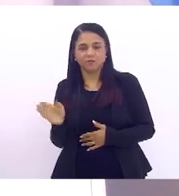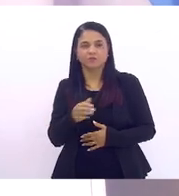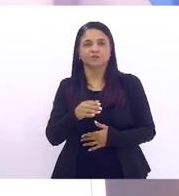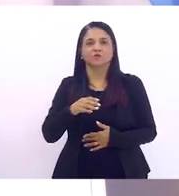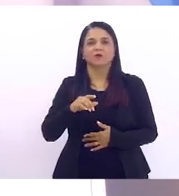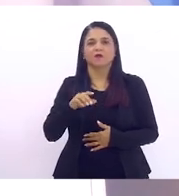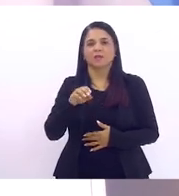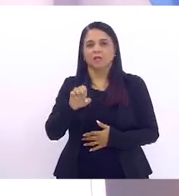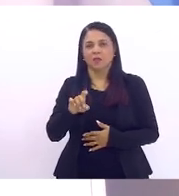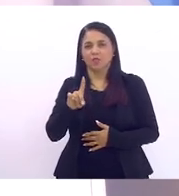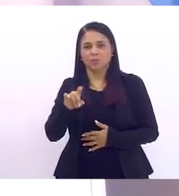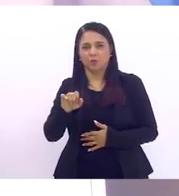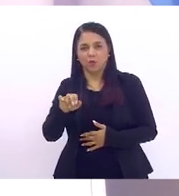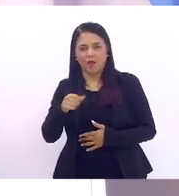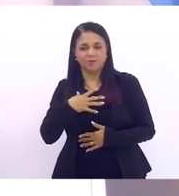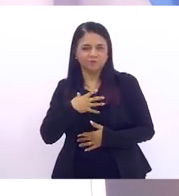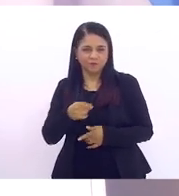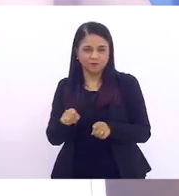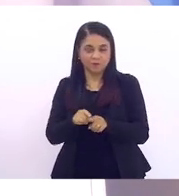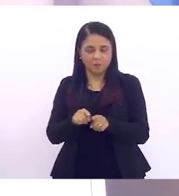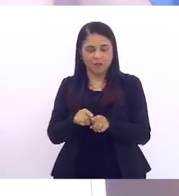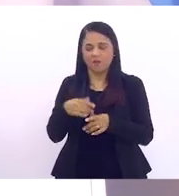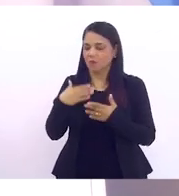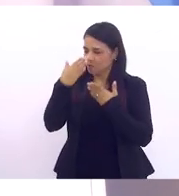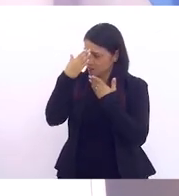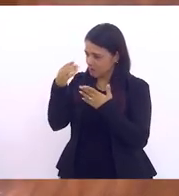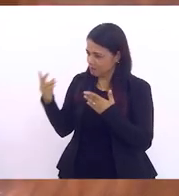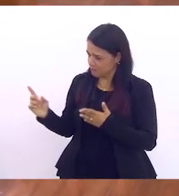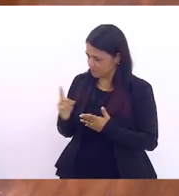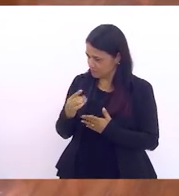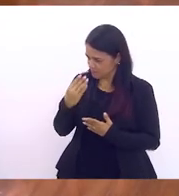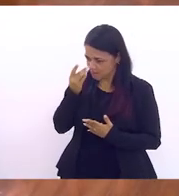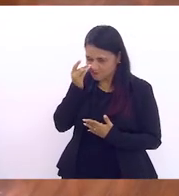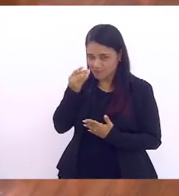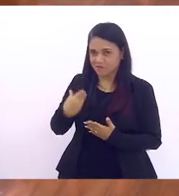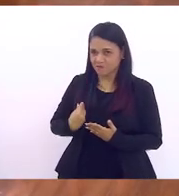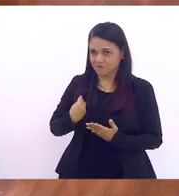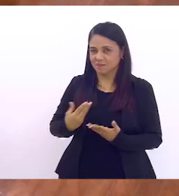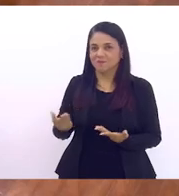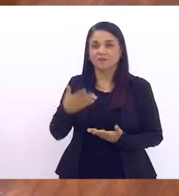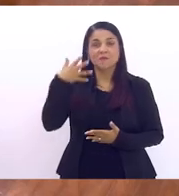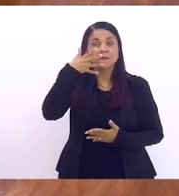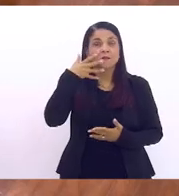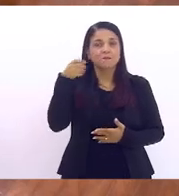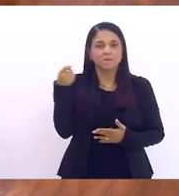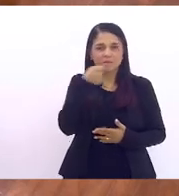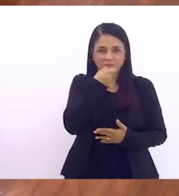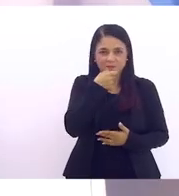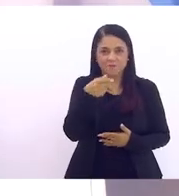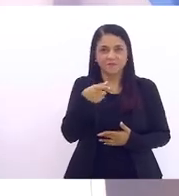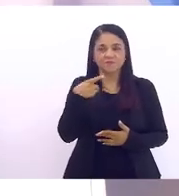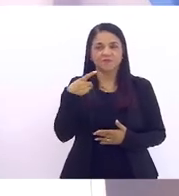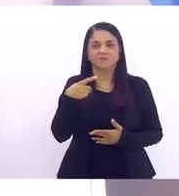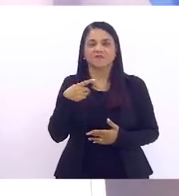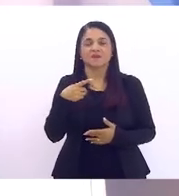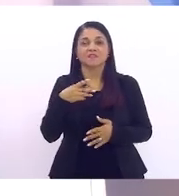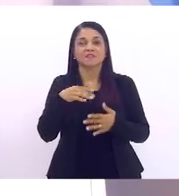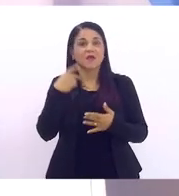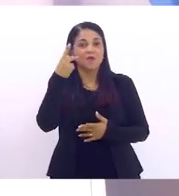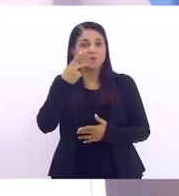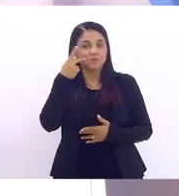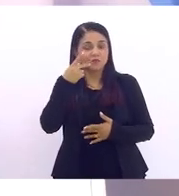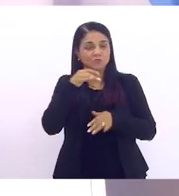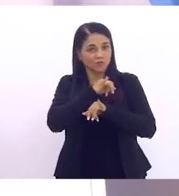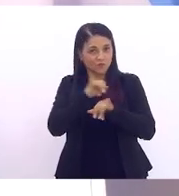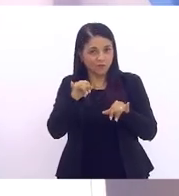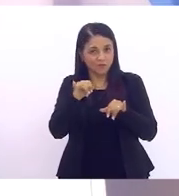para a senhora estar presente conosco aqui e agora eu quero passar a palavra na política Eu costumo dizer